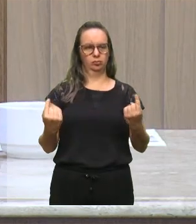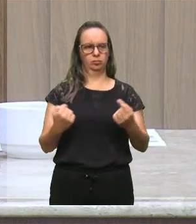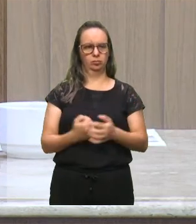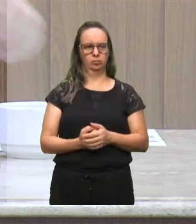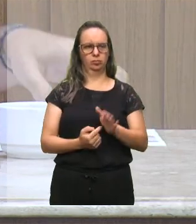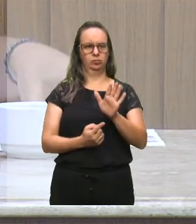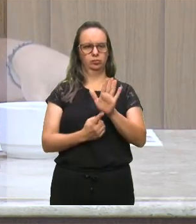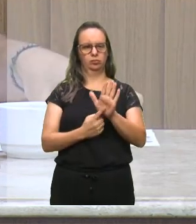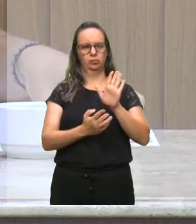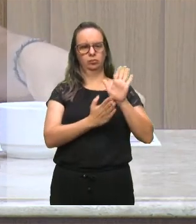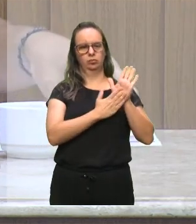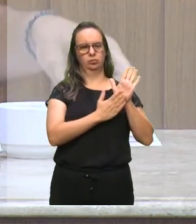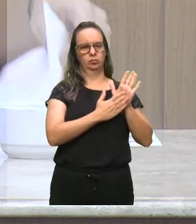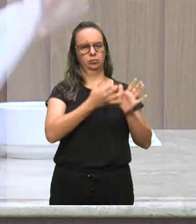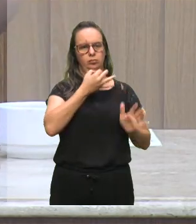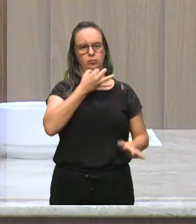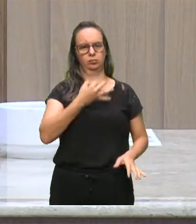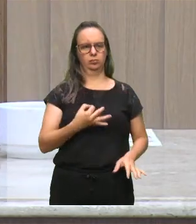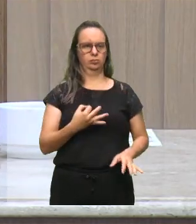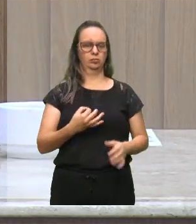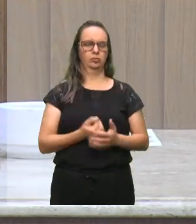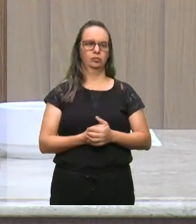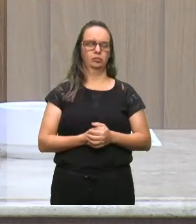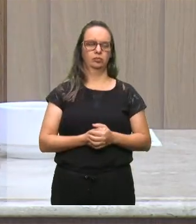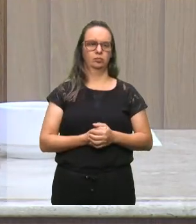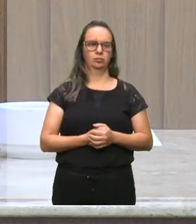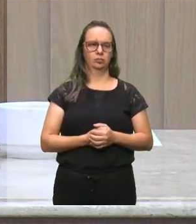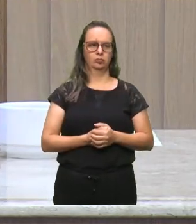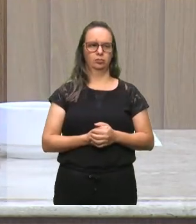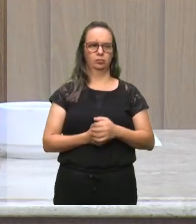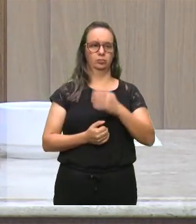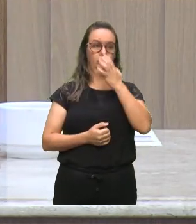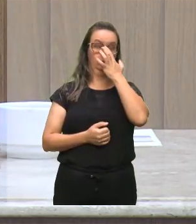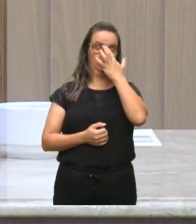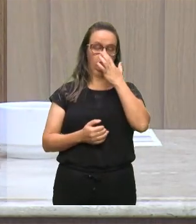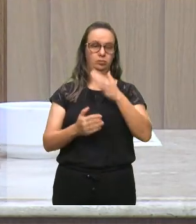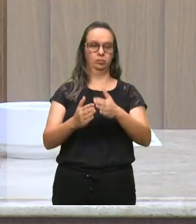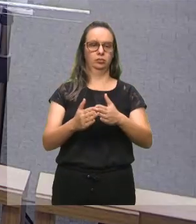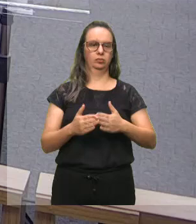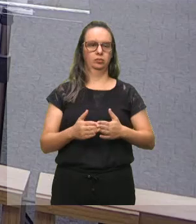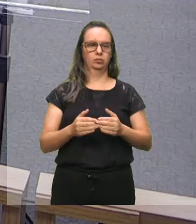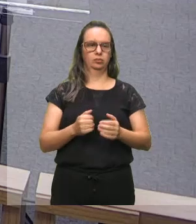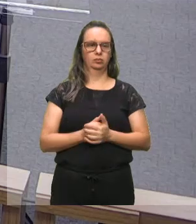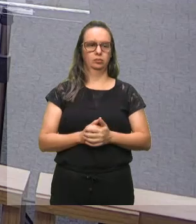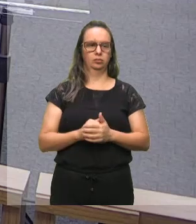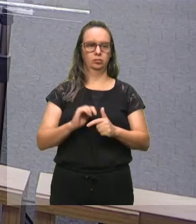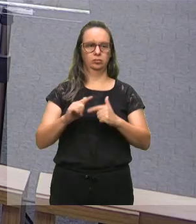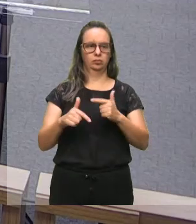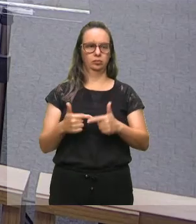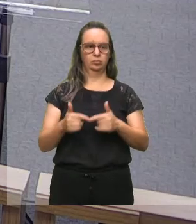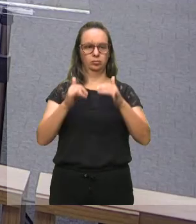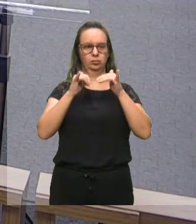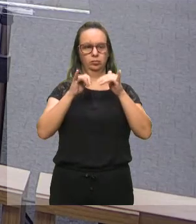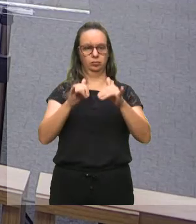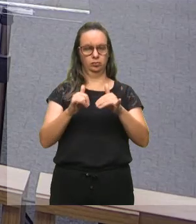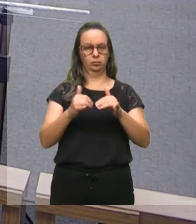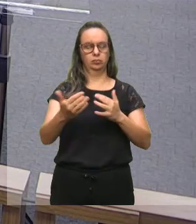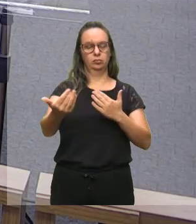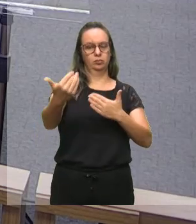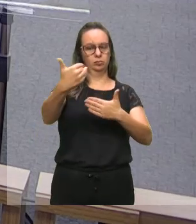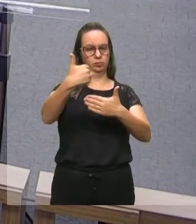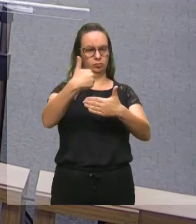opinião. Estou aqui com a lista de inscritos e eu gostaria de pedir para que, assim que a gente anunciar, vim aqui usar a tribuna.